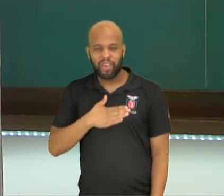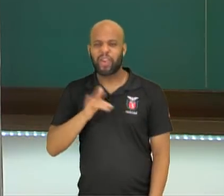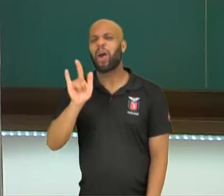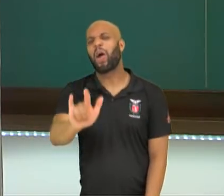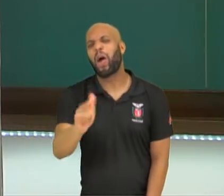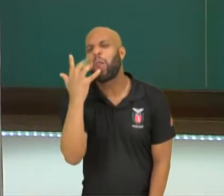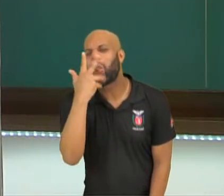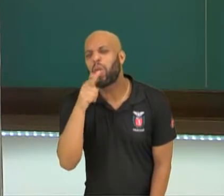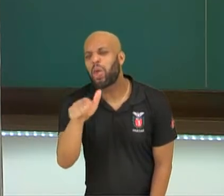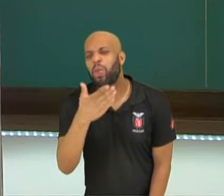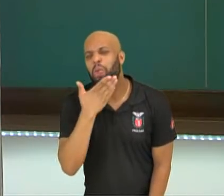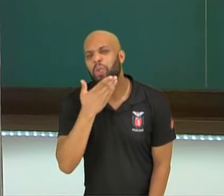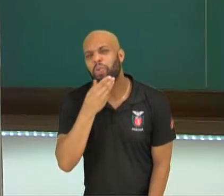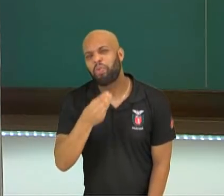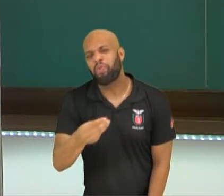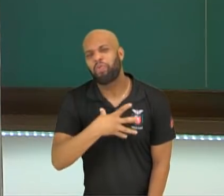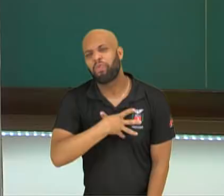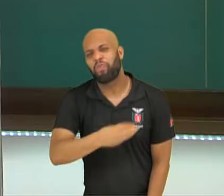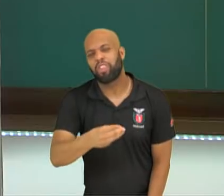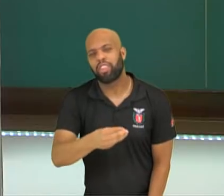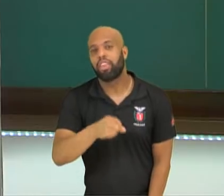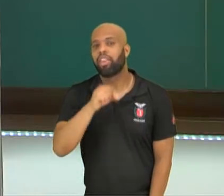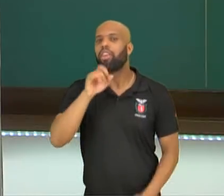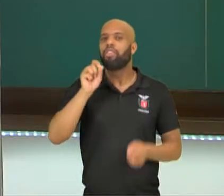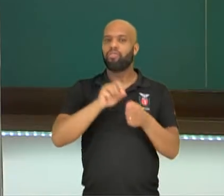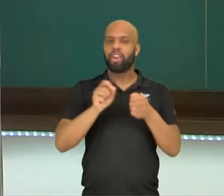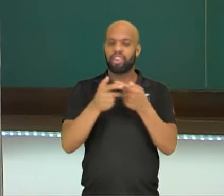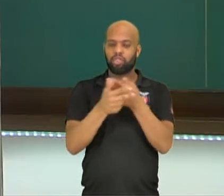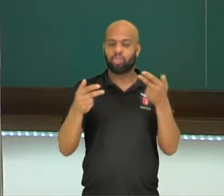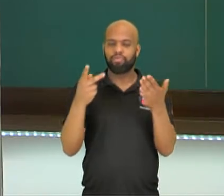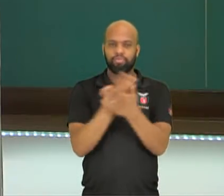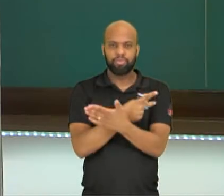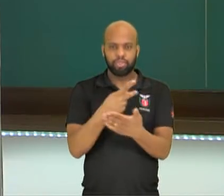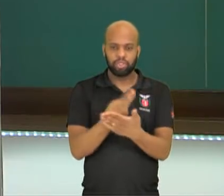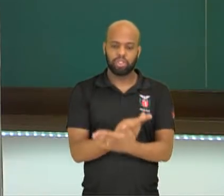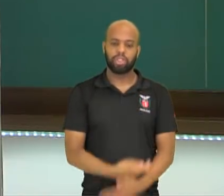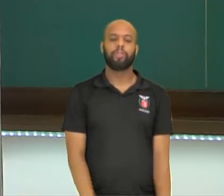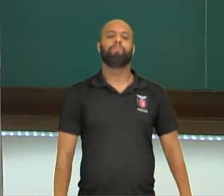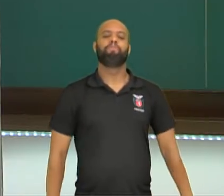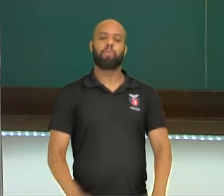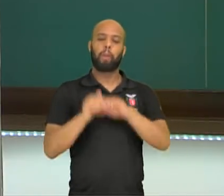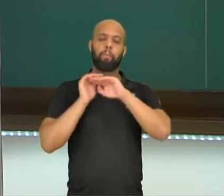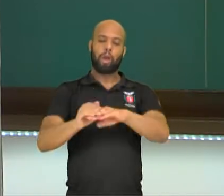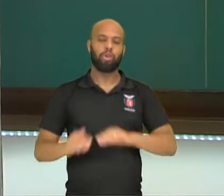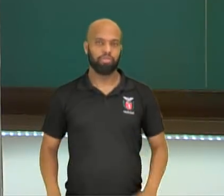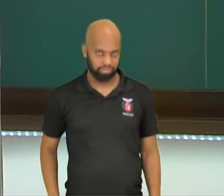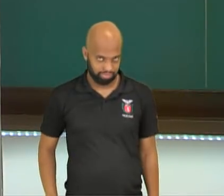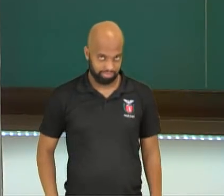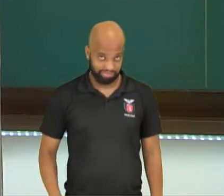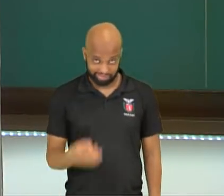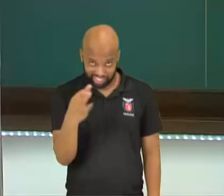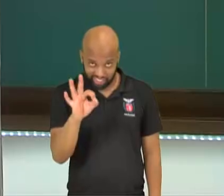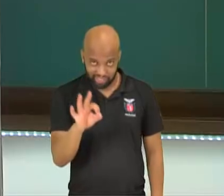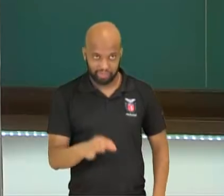ai, como é lindo esse meu filho, essa minha filha. Quando faz coisa que a família não aprova, bronca, não é isso?